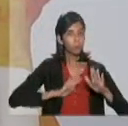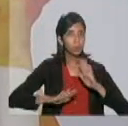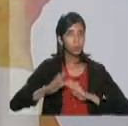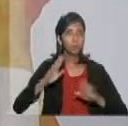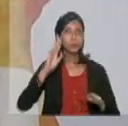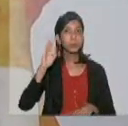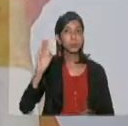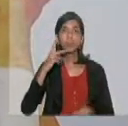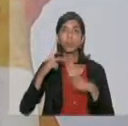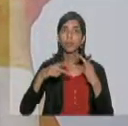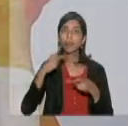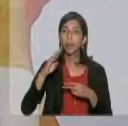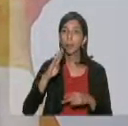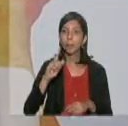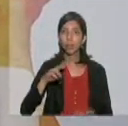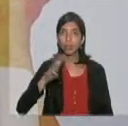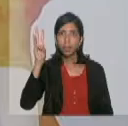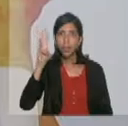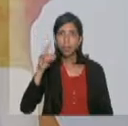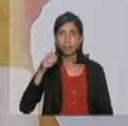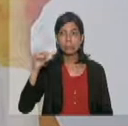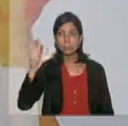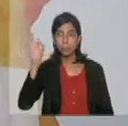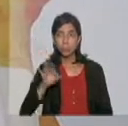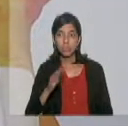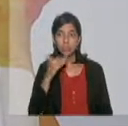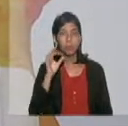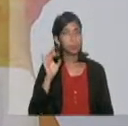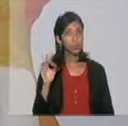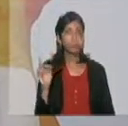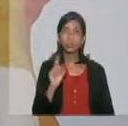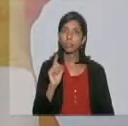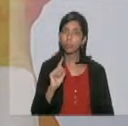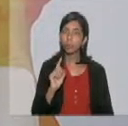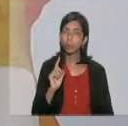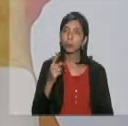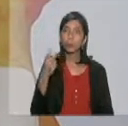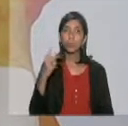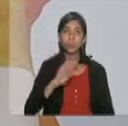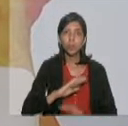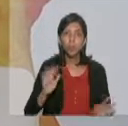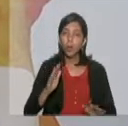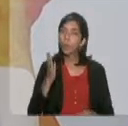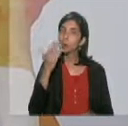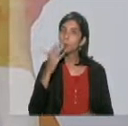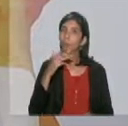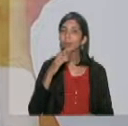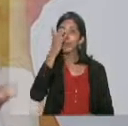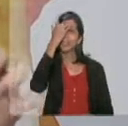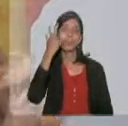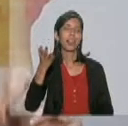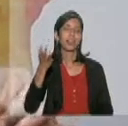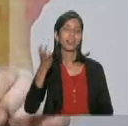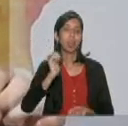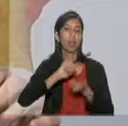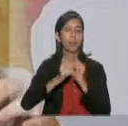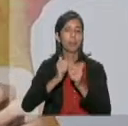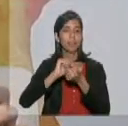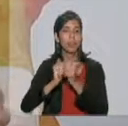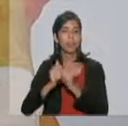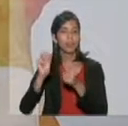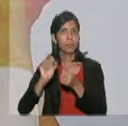tocando nas coisas, não é isso? Isso. Especialmente no BLW, que é mais centrado na autoalimentação, que a criança realmente